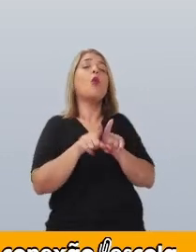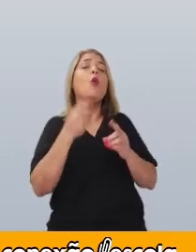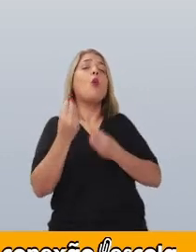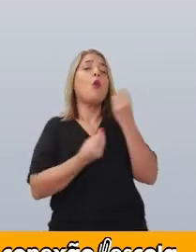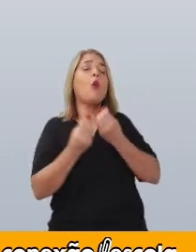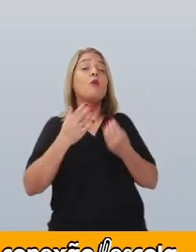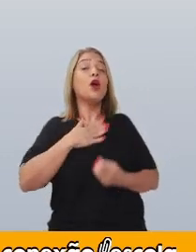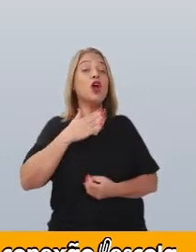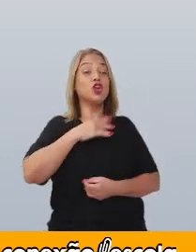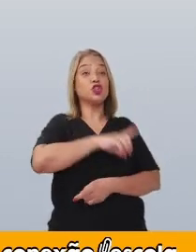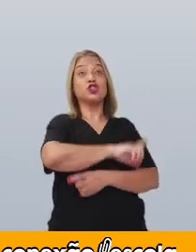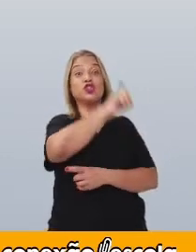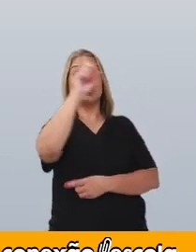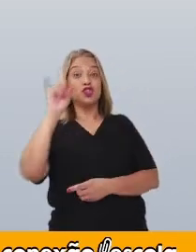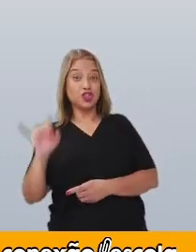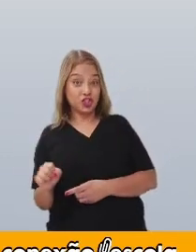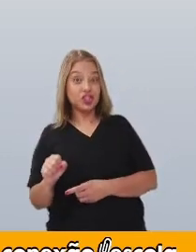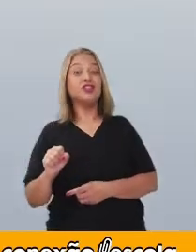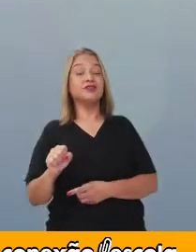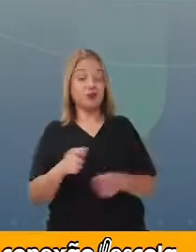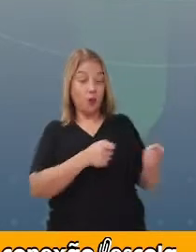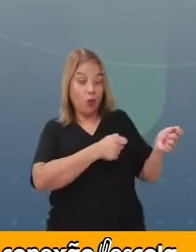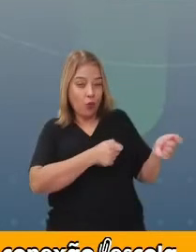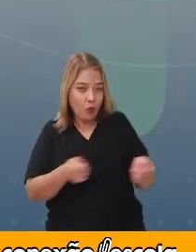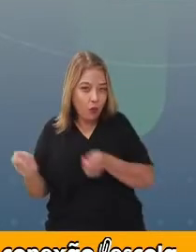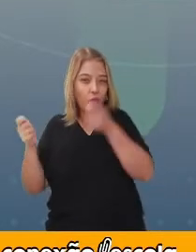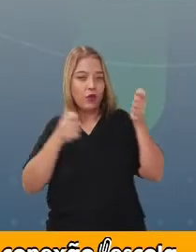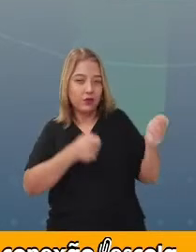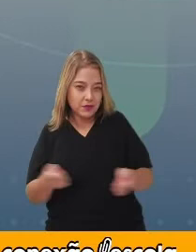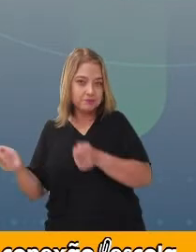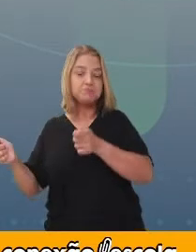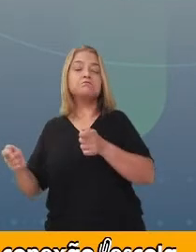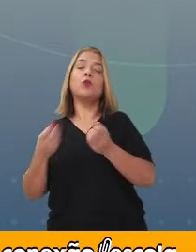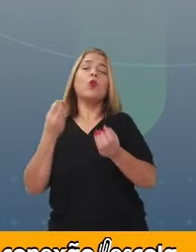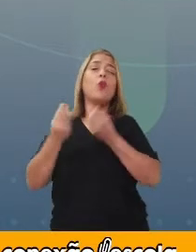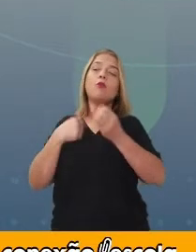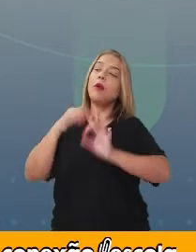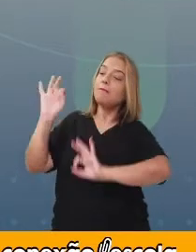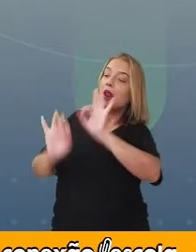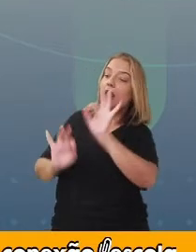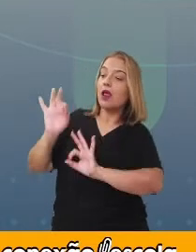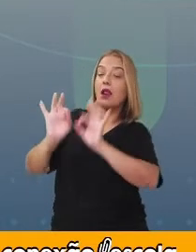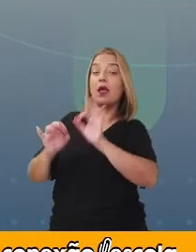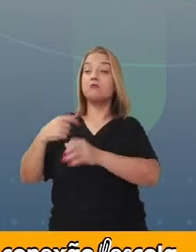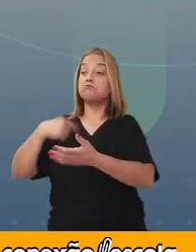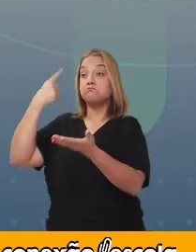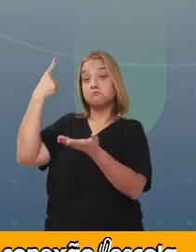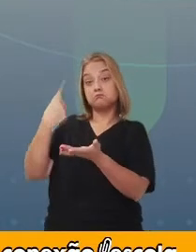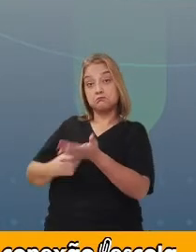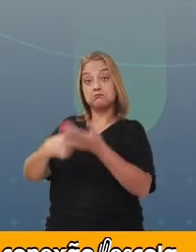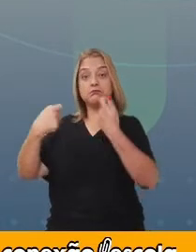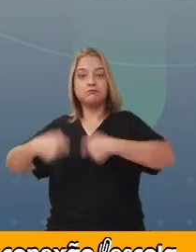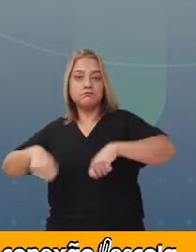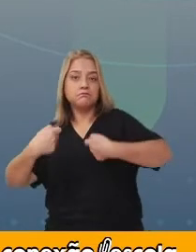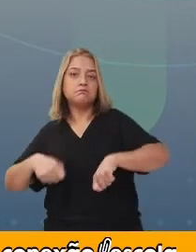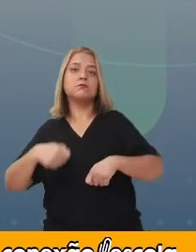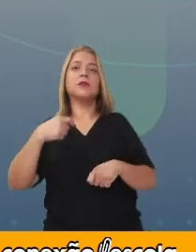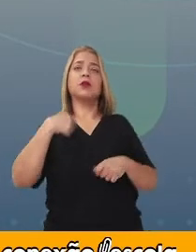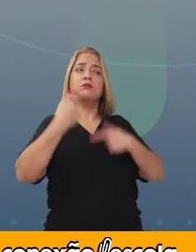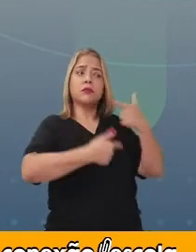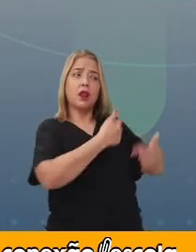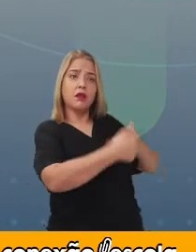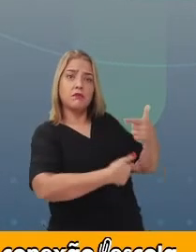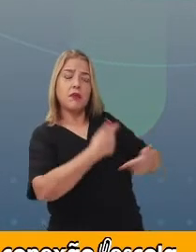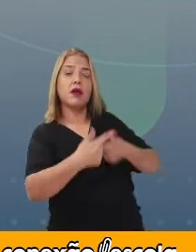diária, como eu falei agora há pouco. Os nossos planejamentos, nossos compromissos, tarefas